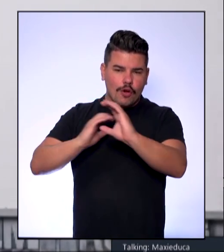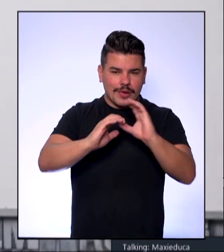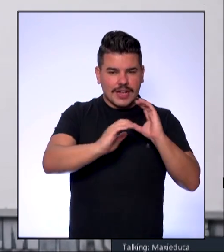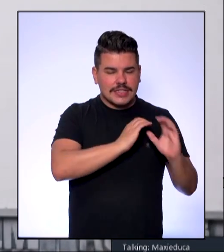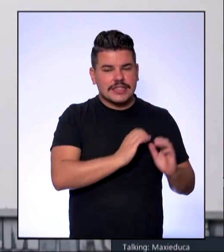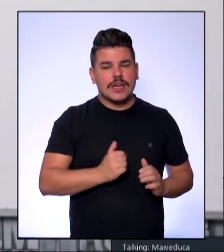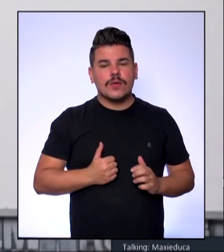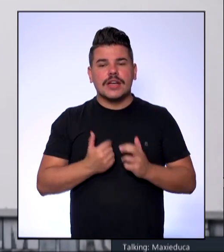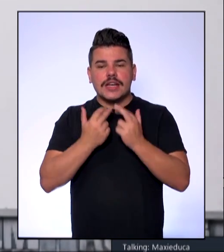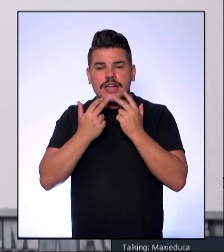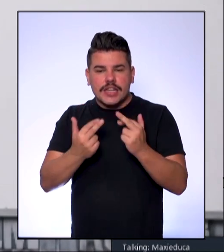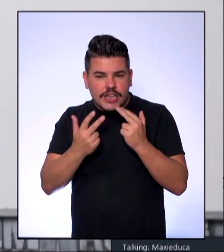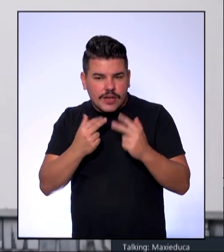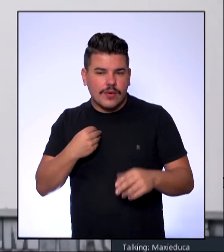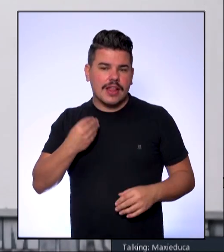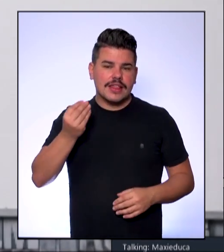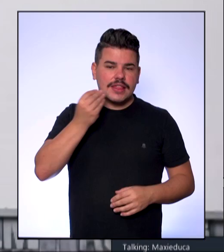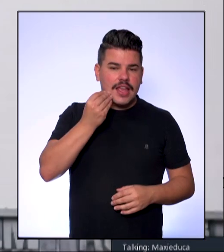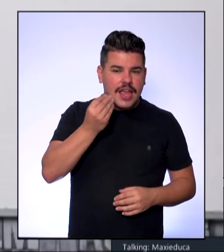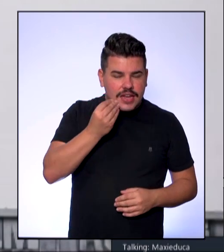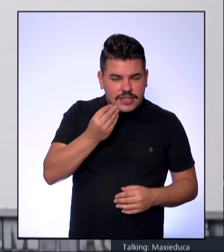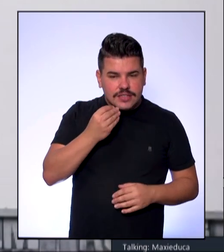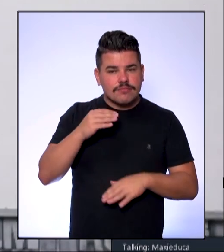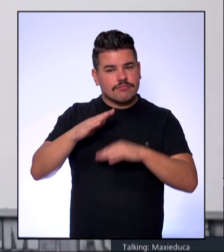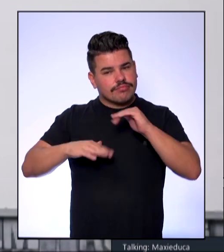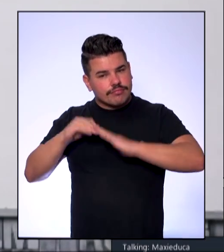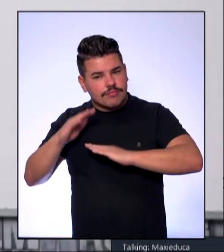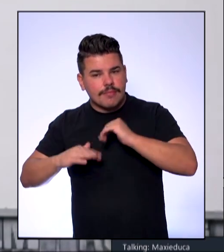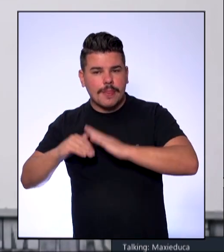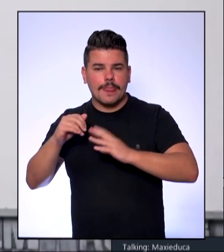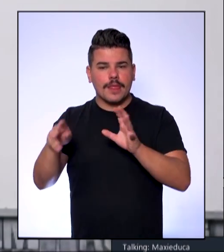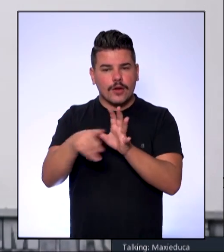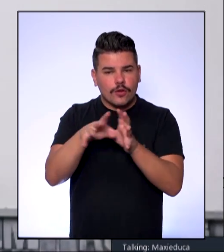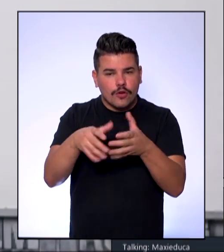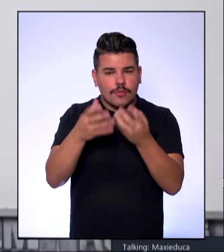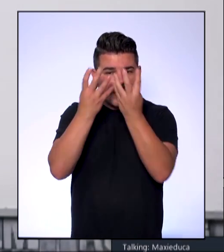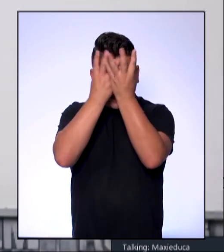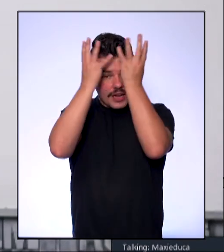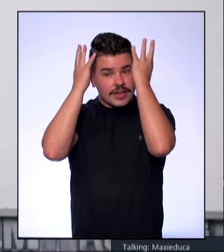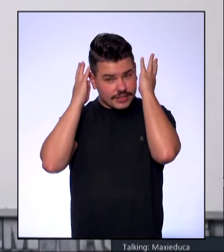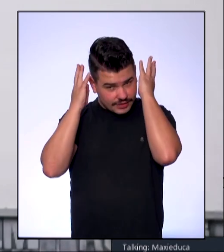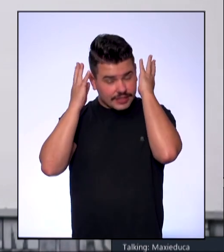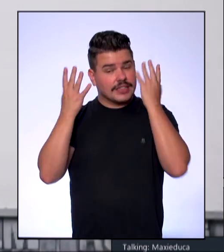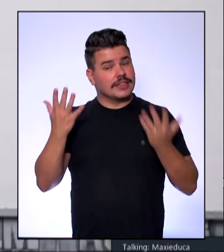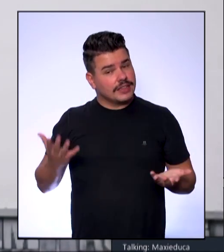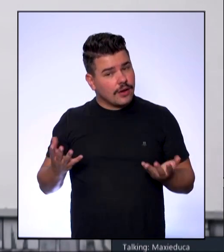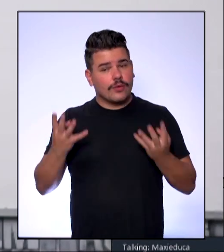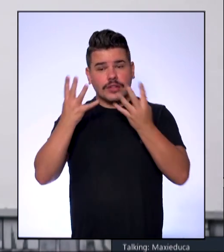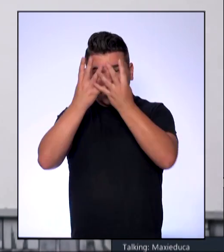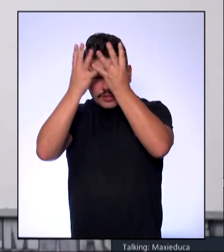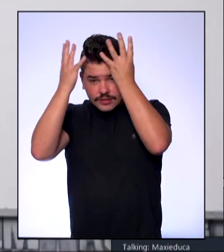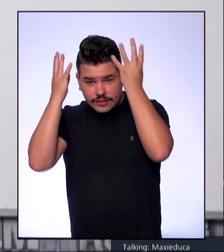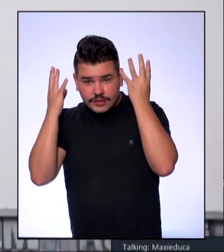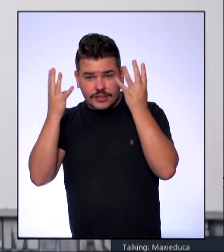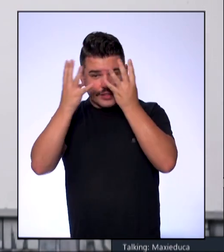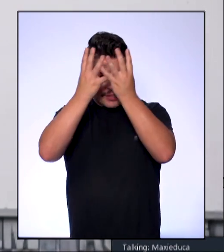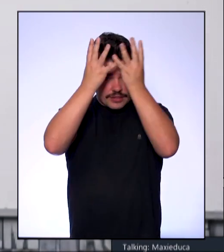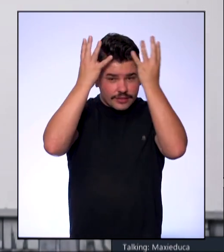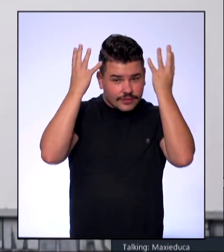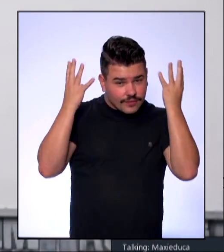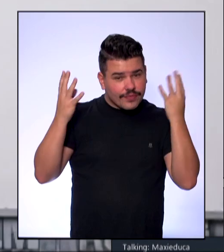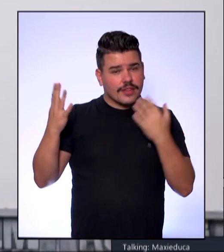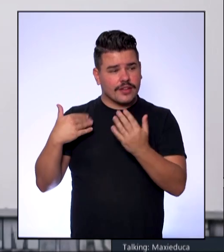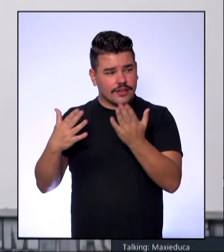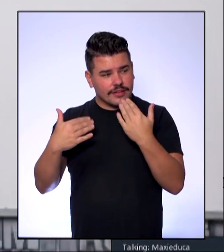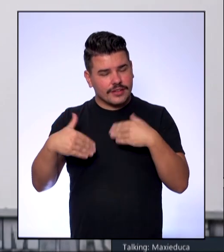línguas e dialetos no Paraguai, tem esse caráter indígena. E aí os índios foram absorvidos. Então, índio, originalmente falando, nós